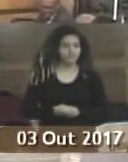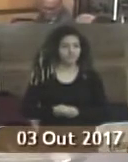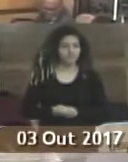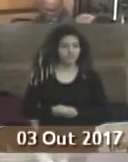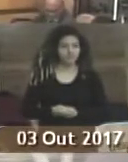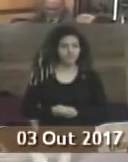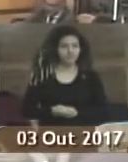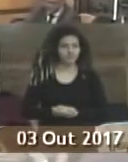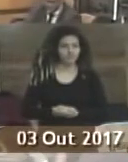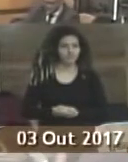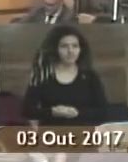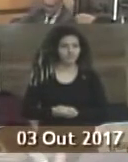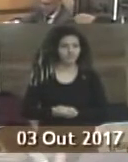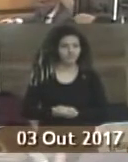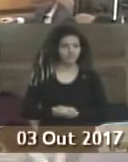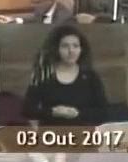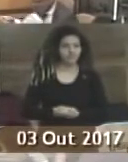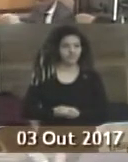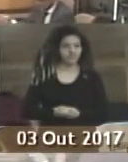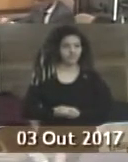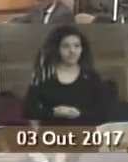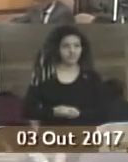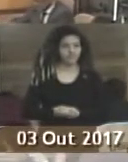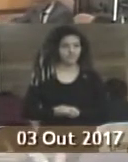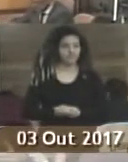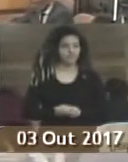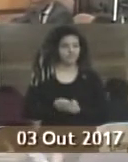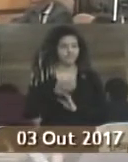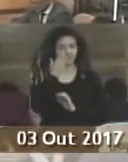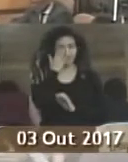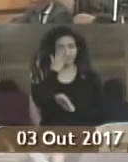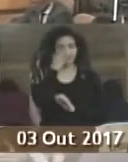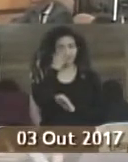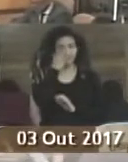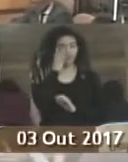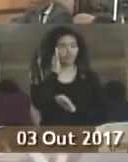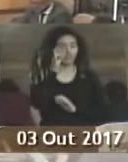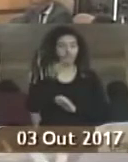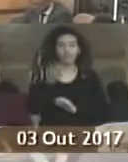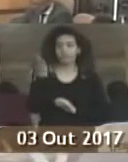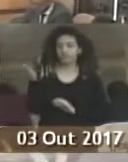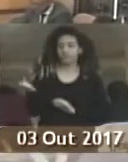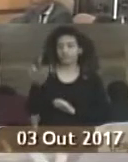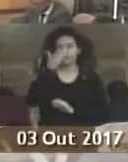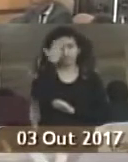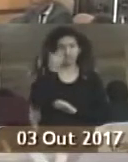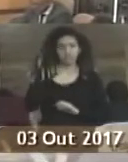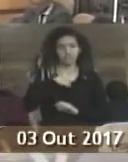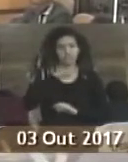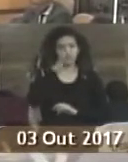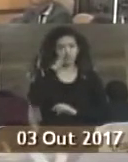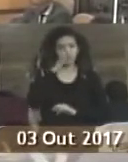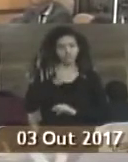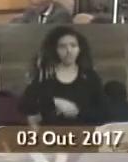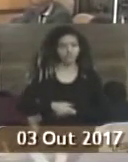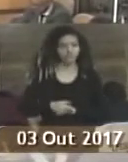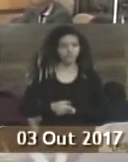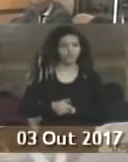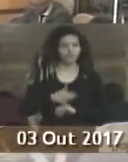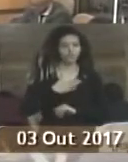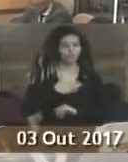Nós somos a máquina mais perfeita do mundo. Entendeu? E com certeza, você é uma pessoa que eu admiro. Você, o meu